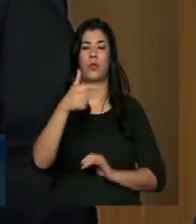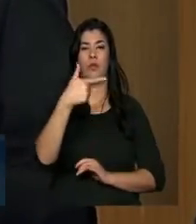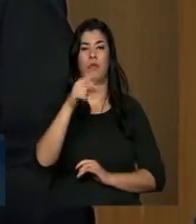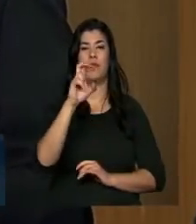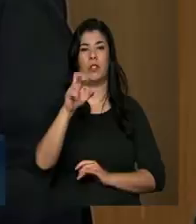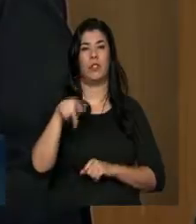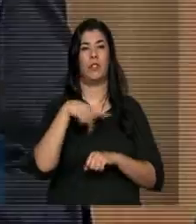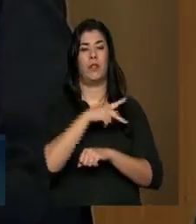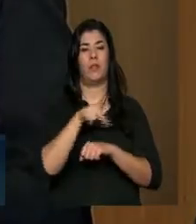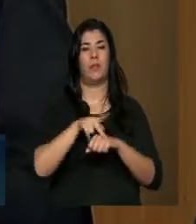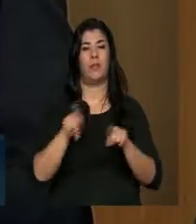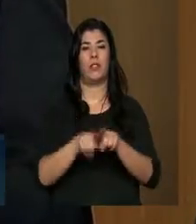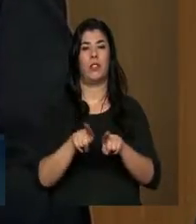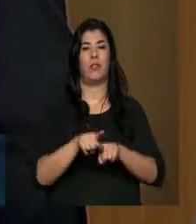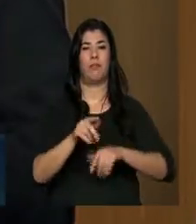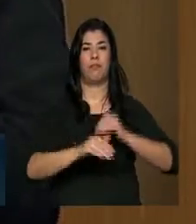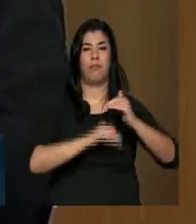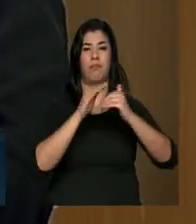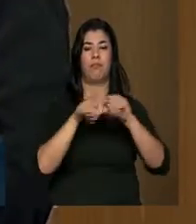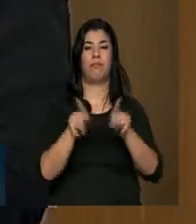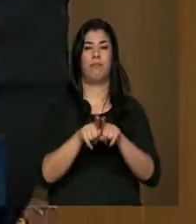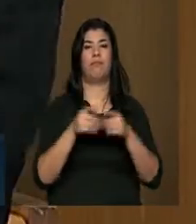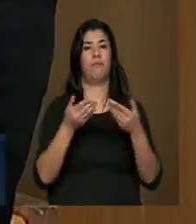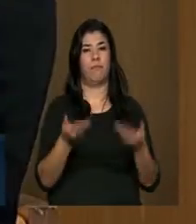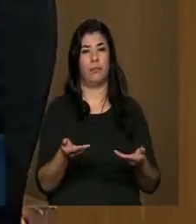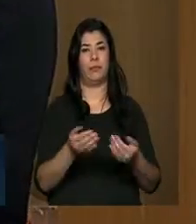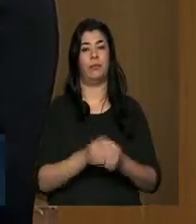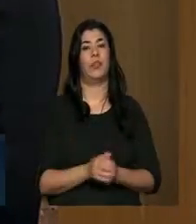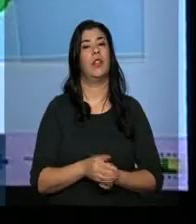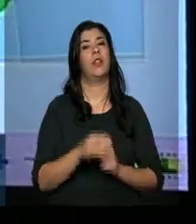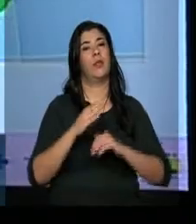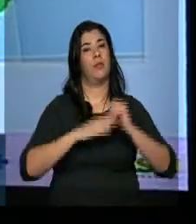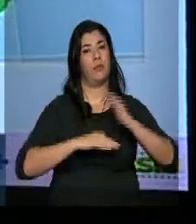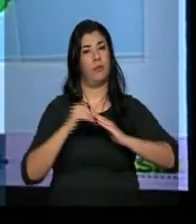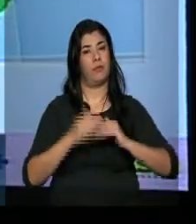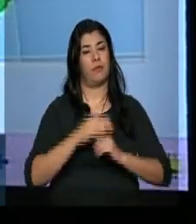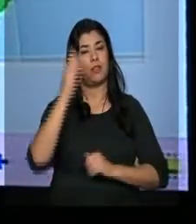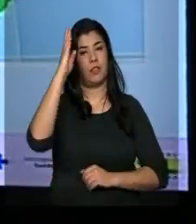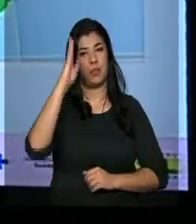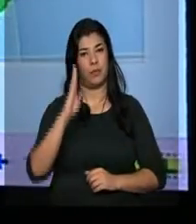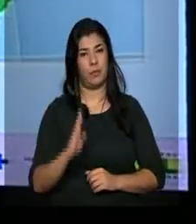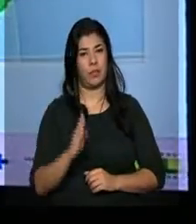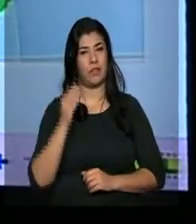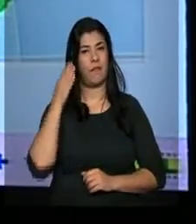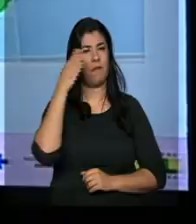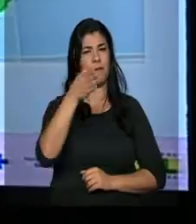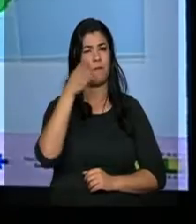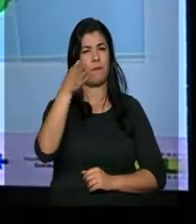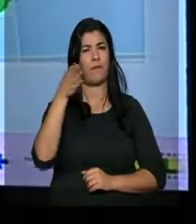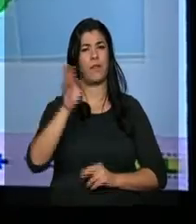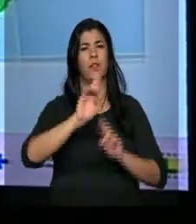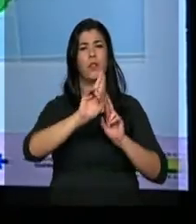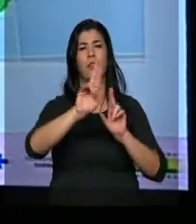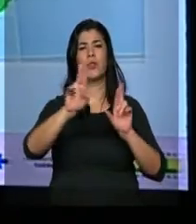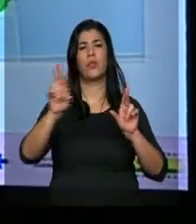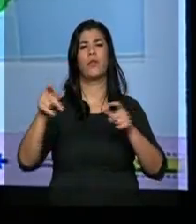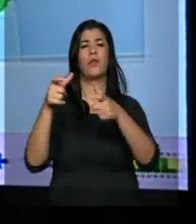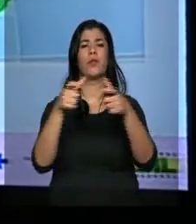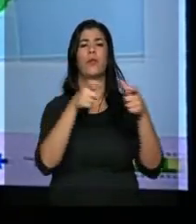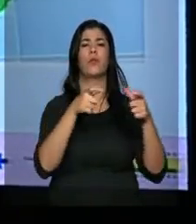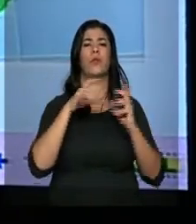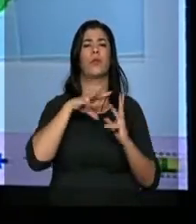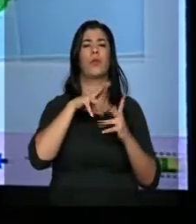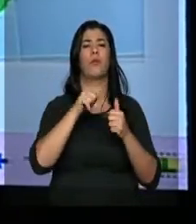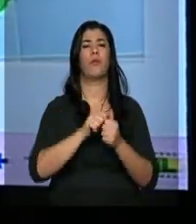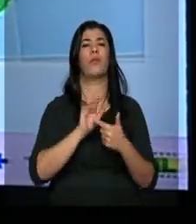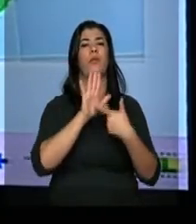e implantação de bancos de leite. Então, é graças a profissionais brasileiros que estão se deslocando para levar seu conhecimento técnico, graças